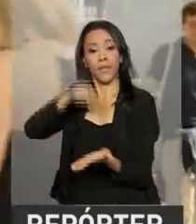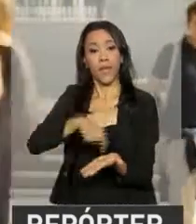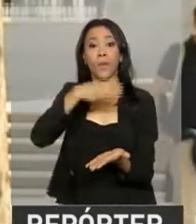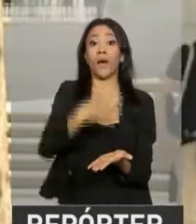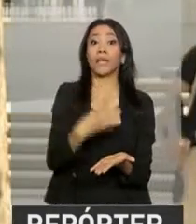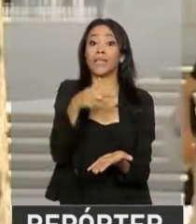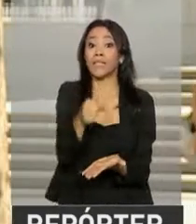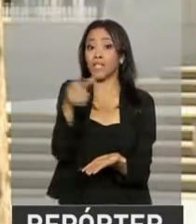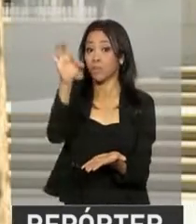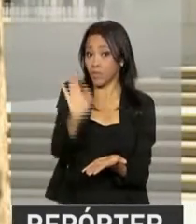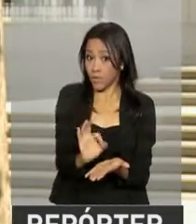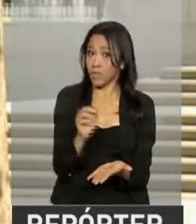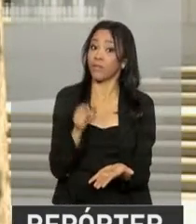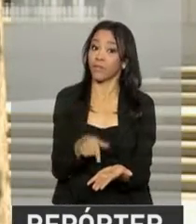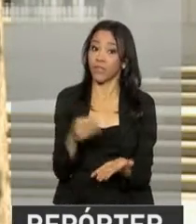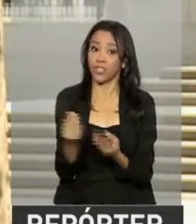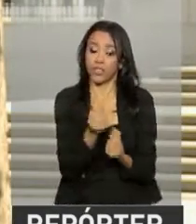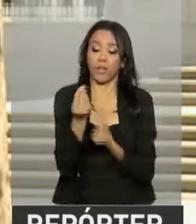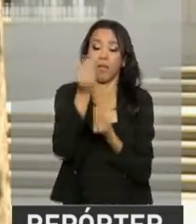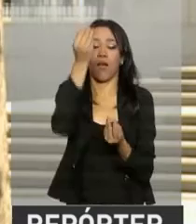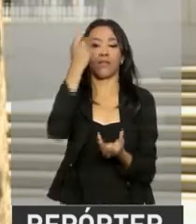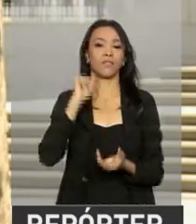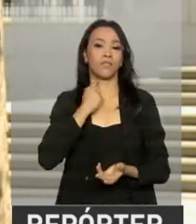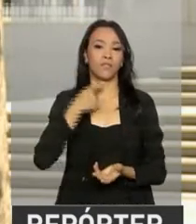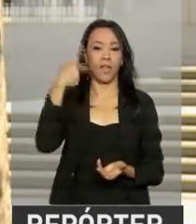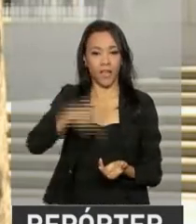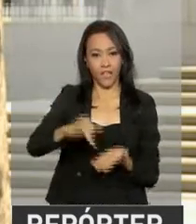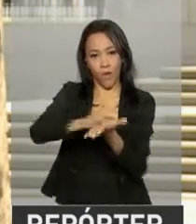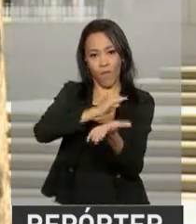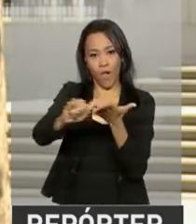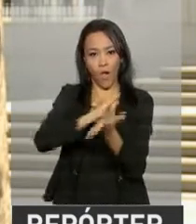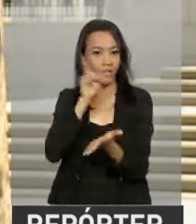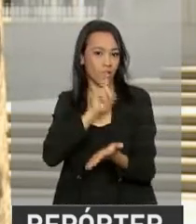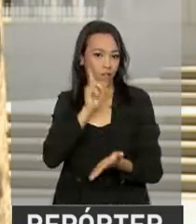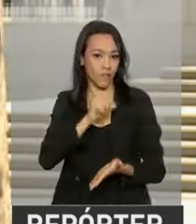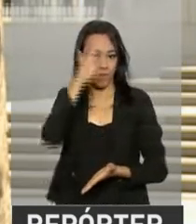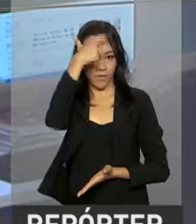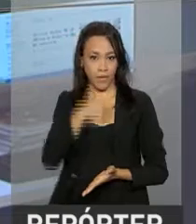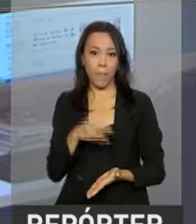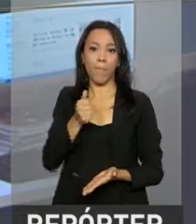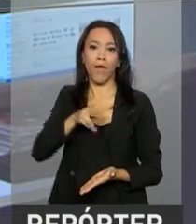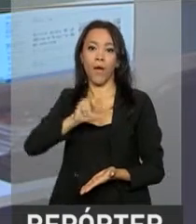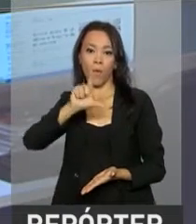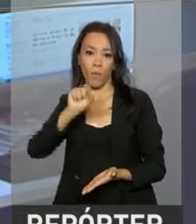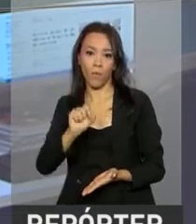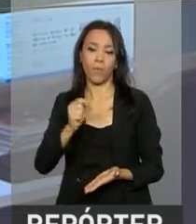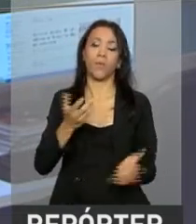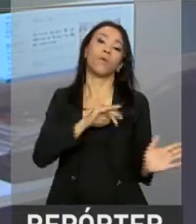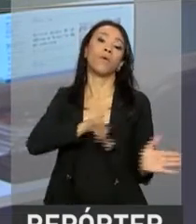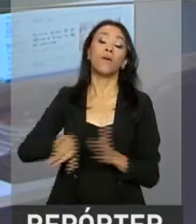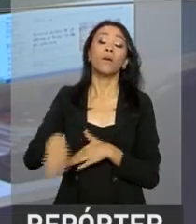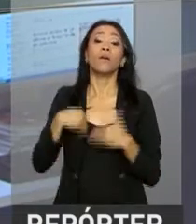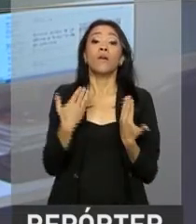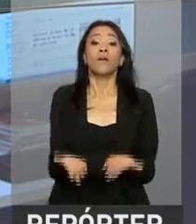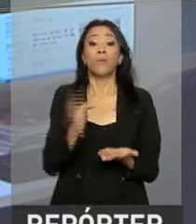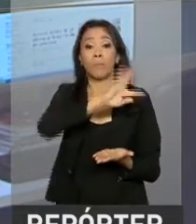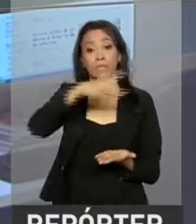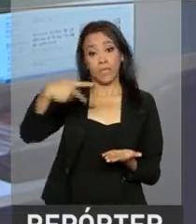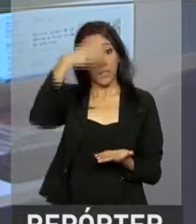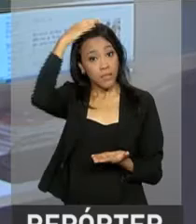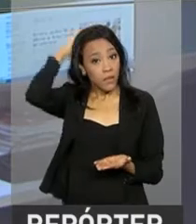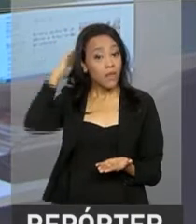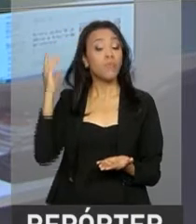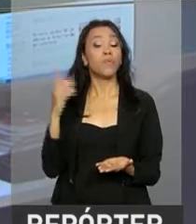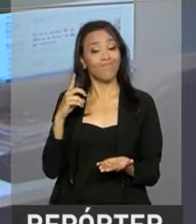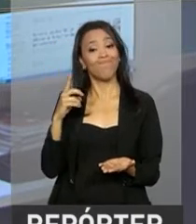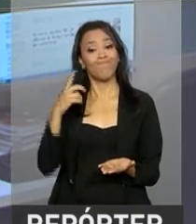emissões de gases poluentes. De Nova York, nos Estados Unidos, Paulo La Sálvia. E o presidente Michel Temer se comprometeu